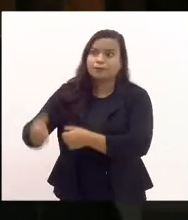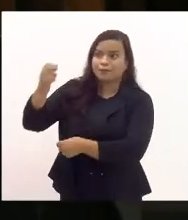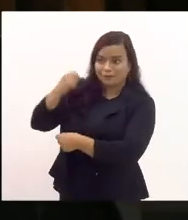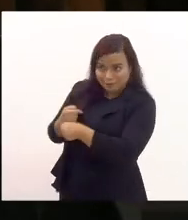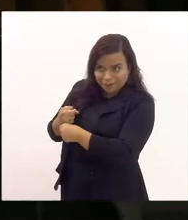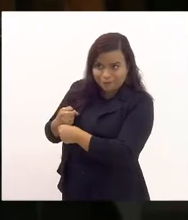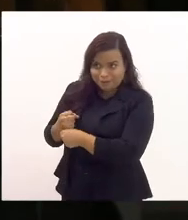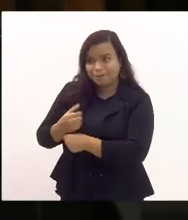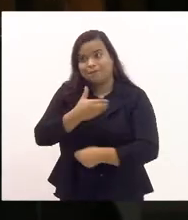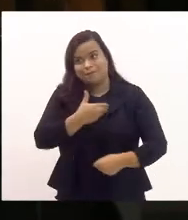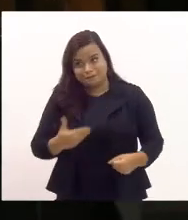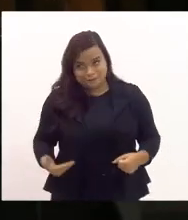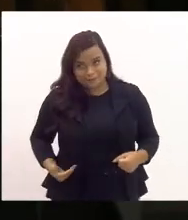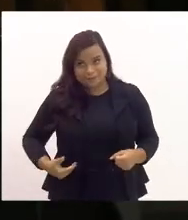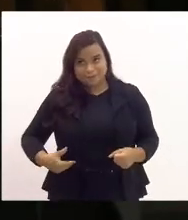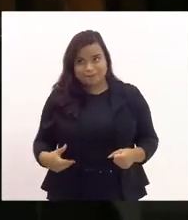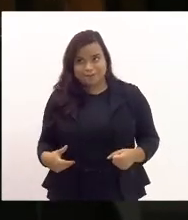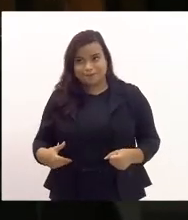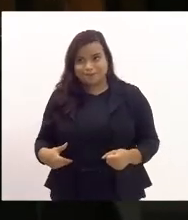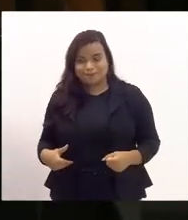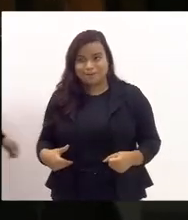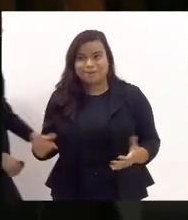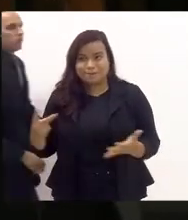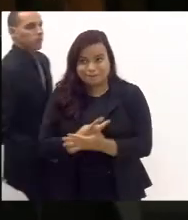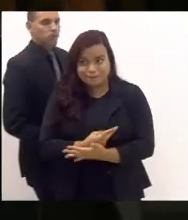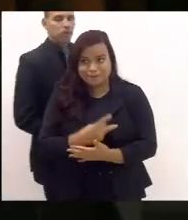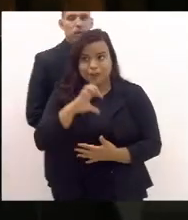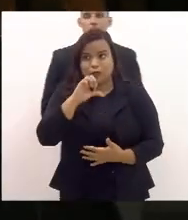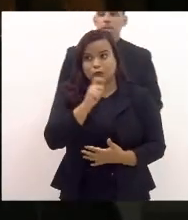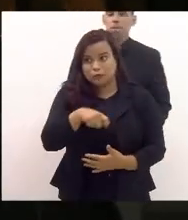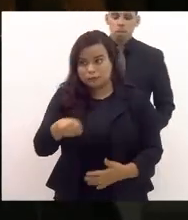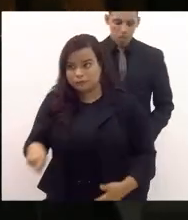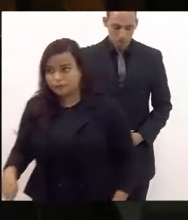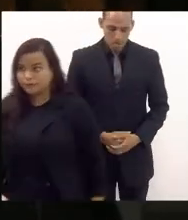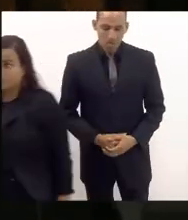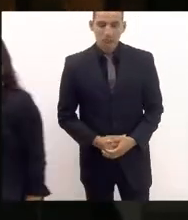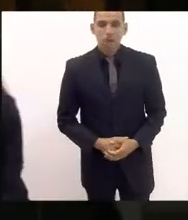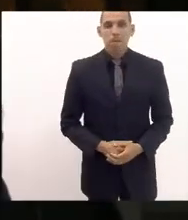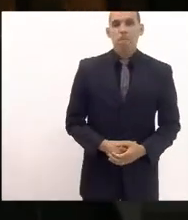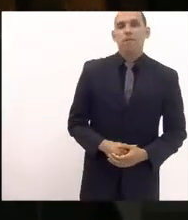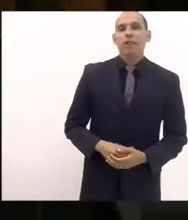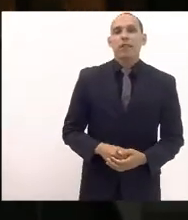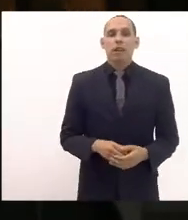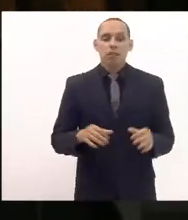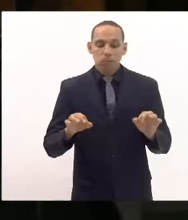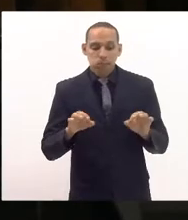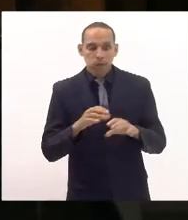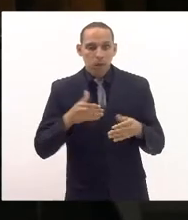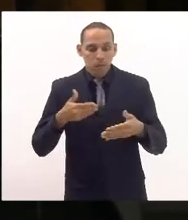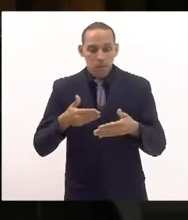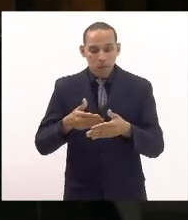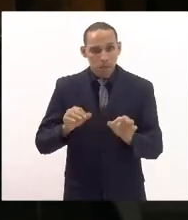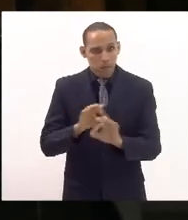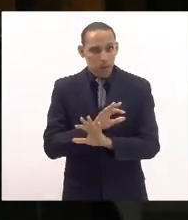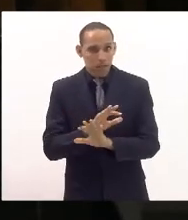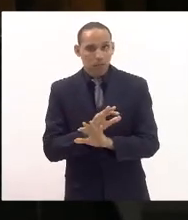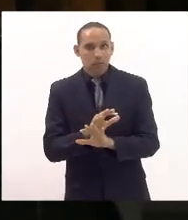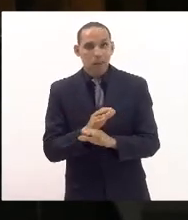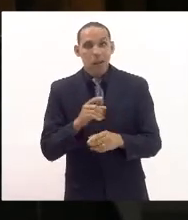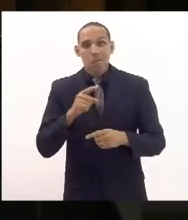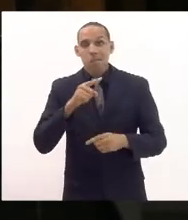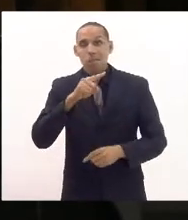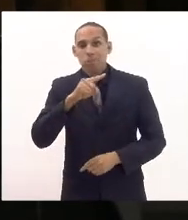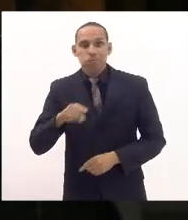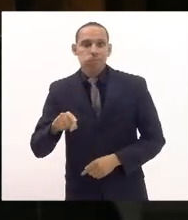de governo e Há 9 meses do término do mesmo fica